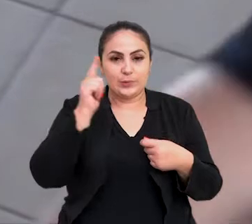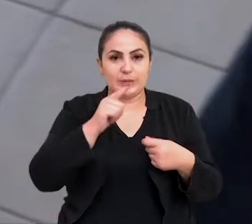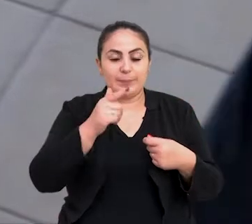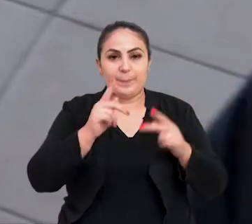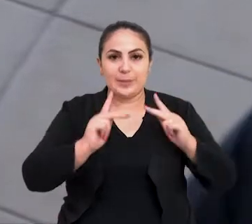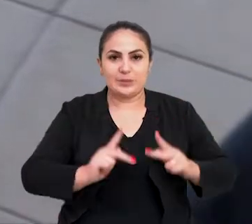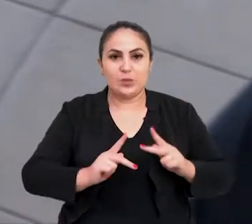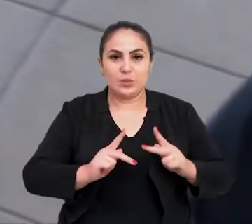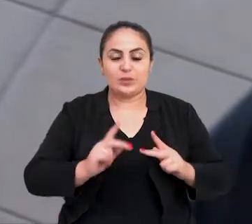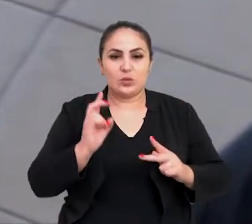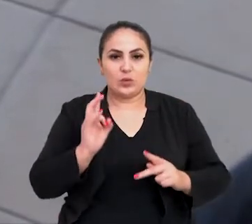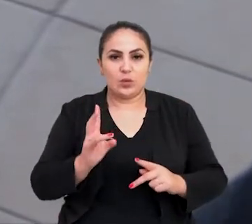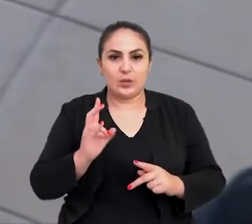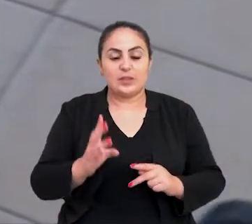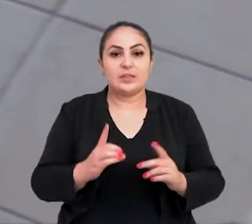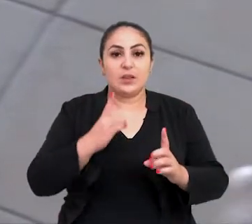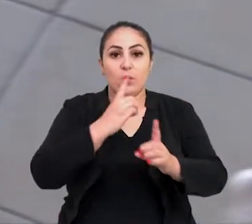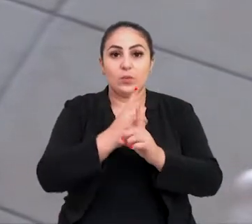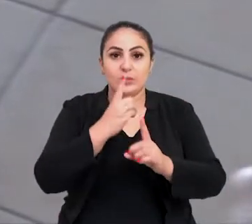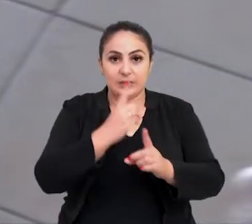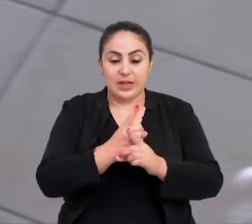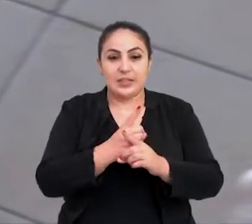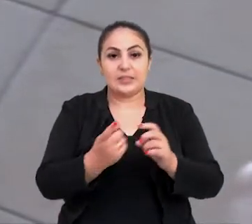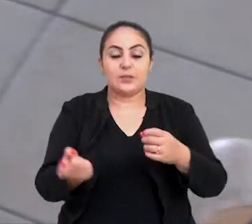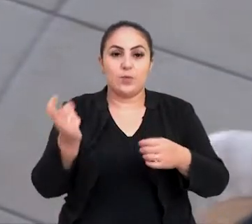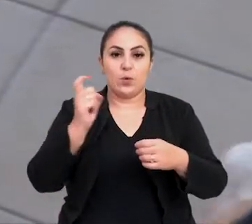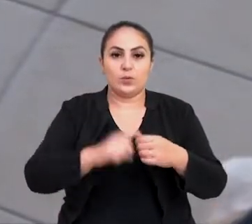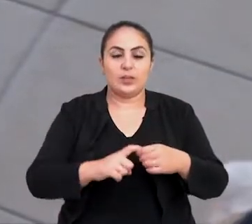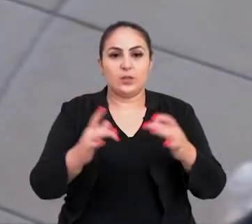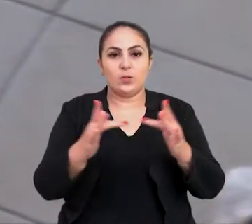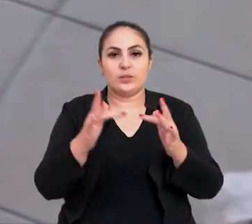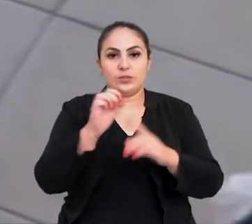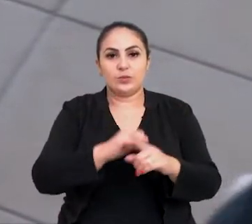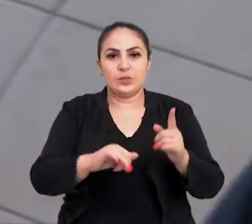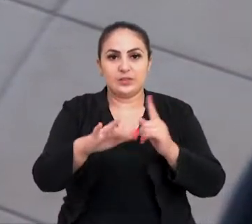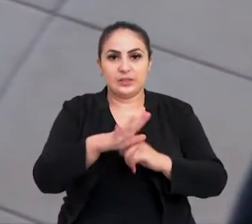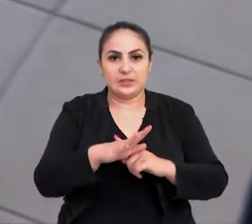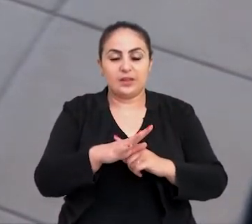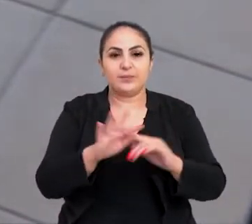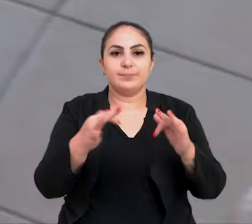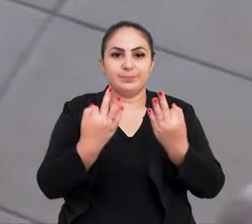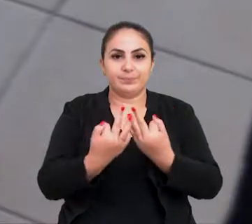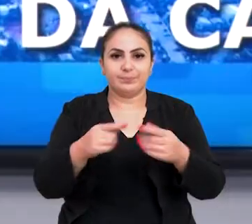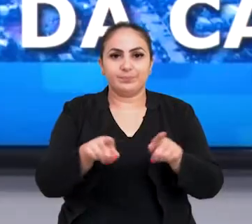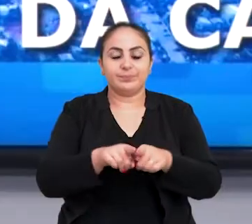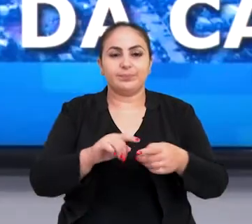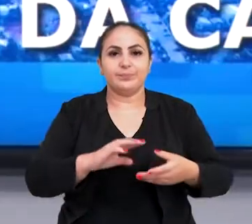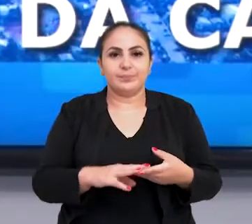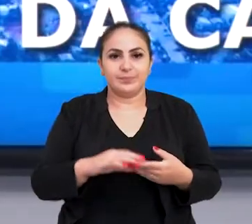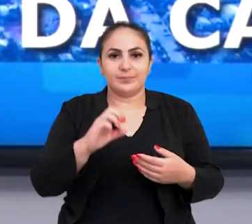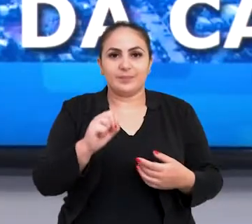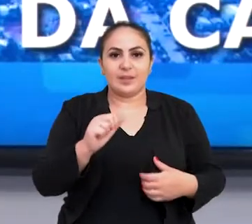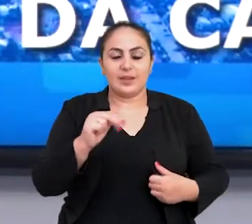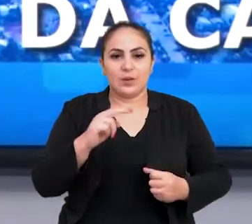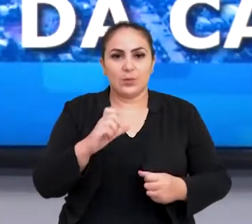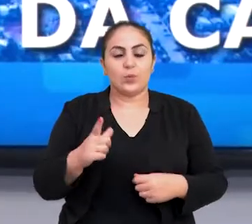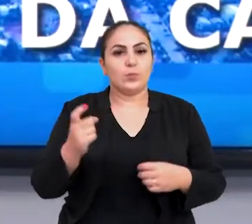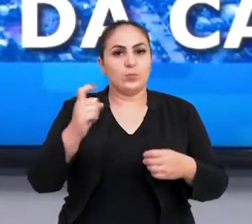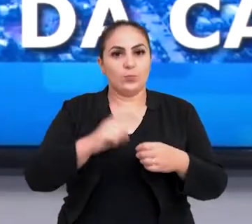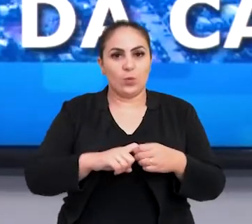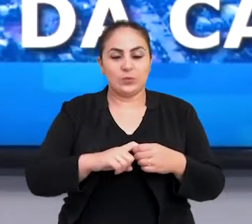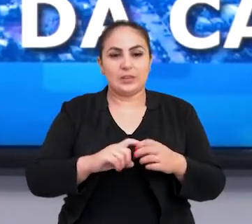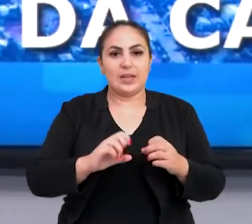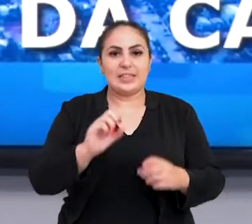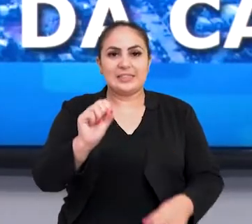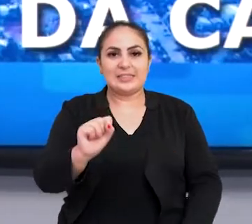os dependentes químicos se encontrarem e voltarem ao convívio social e familiar. Saul Spinelli